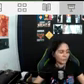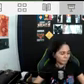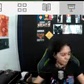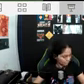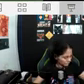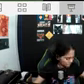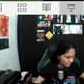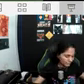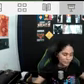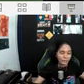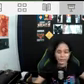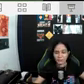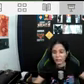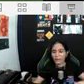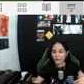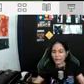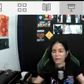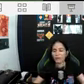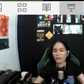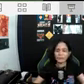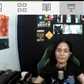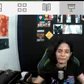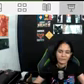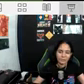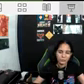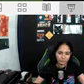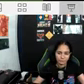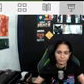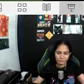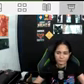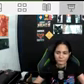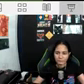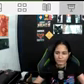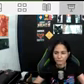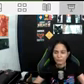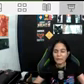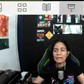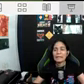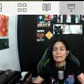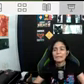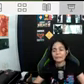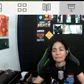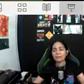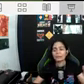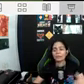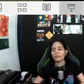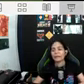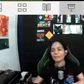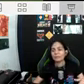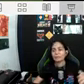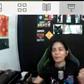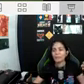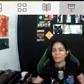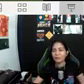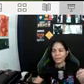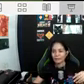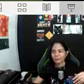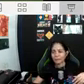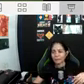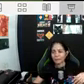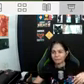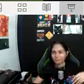subiram, então eu posso dizer que a Coca-Cola influenciou, certo? Se, pelo contrário, no lugar